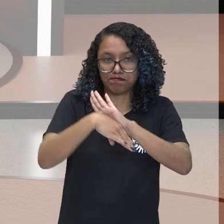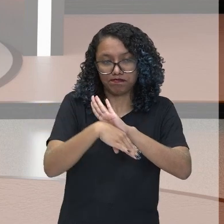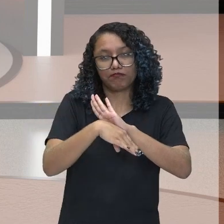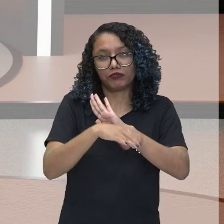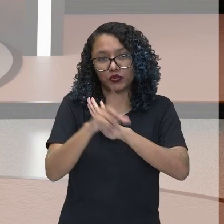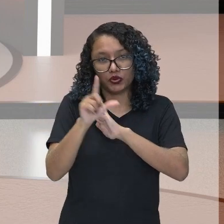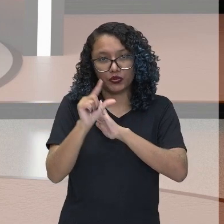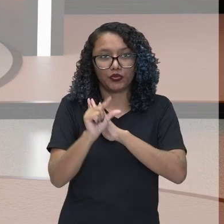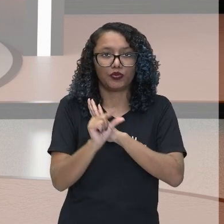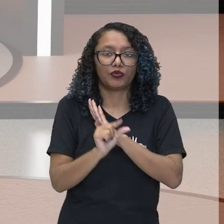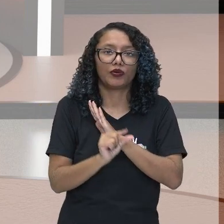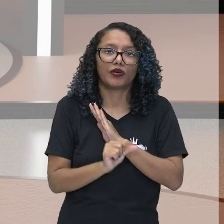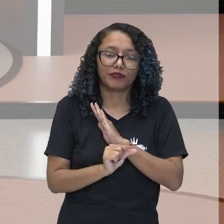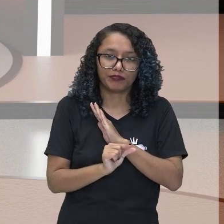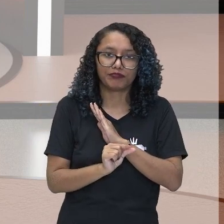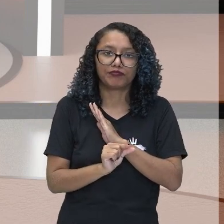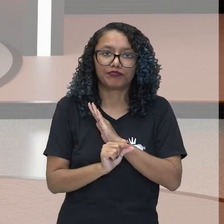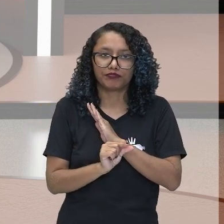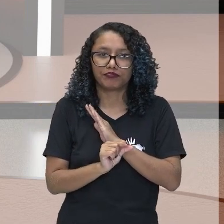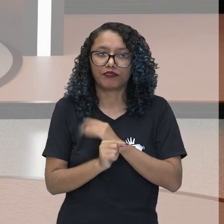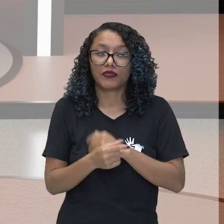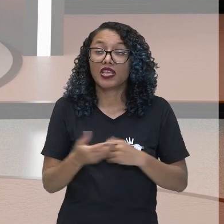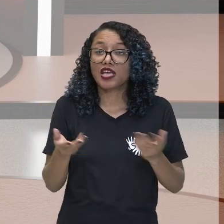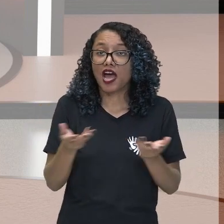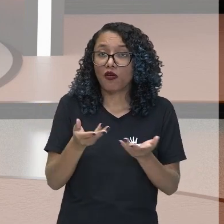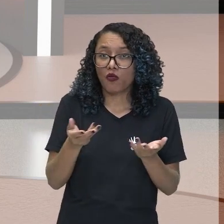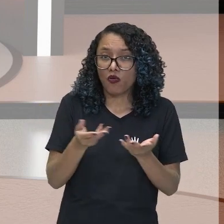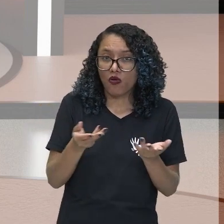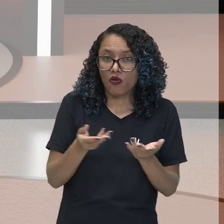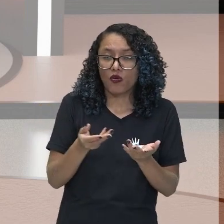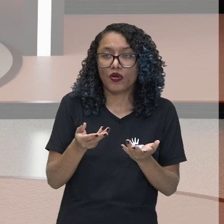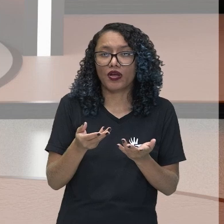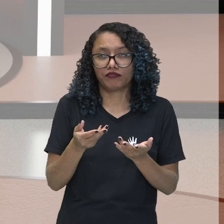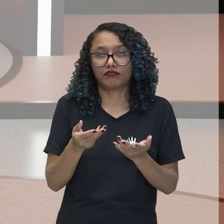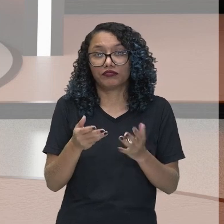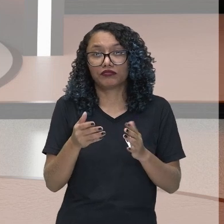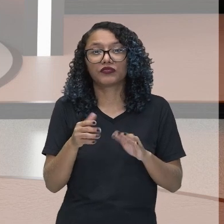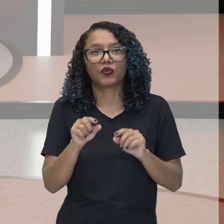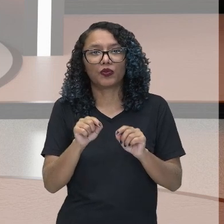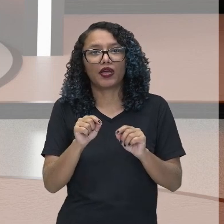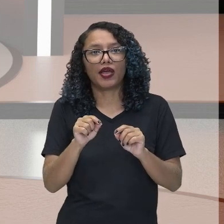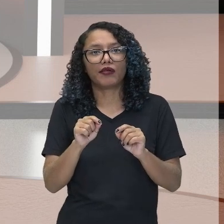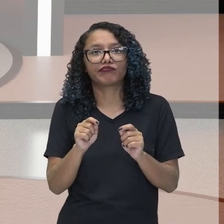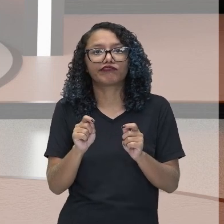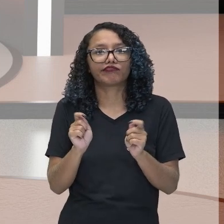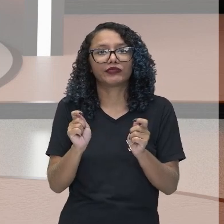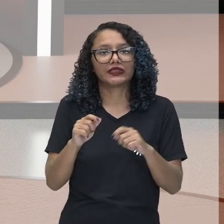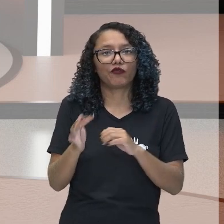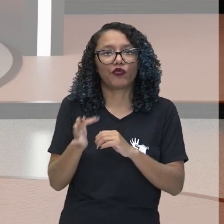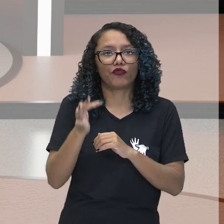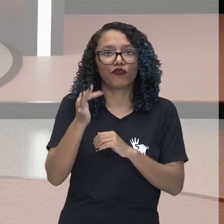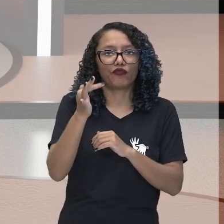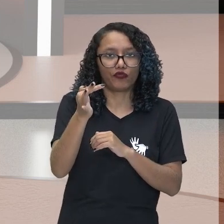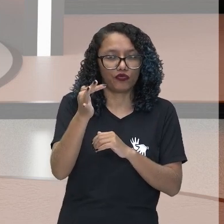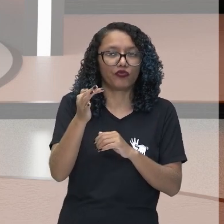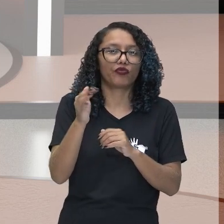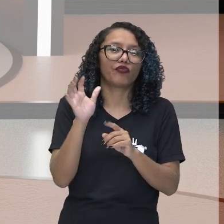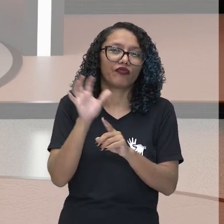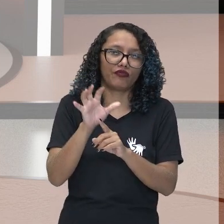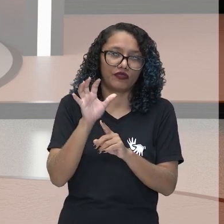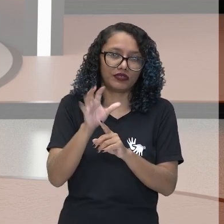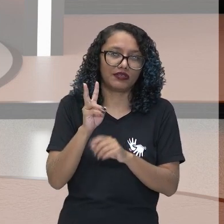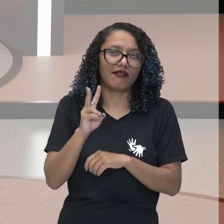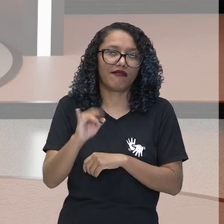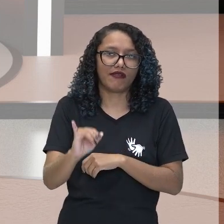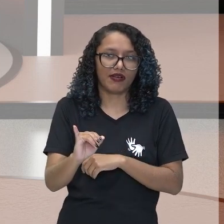crescimento populacional. E nos dias atuais, né, futuramente isso vai refletir bastante. Mas além disso, né, a